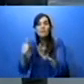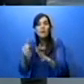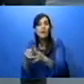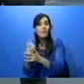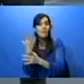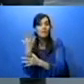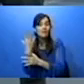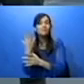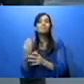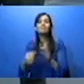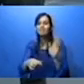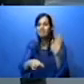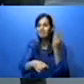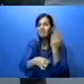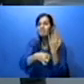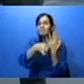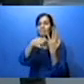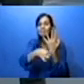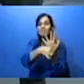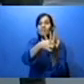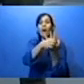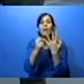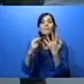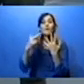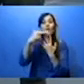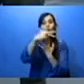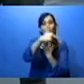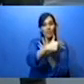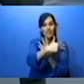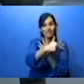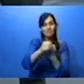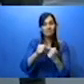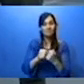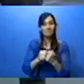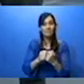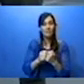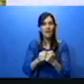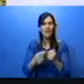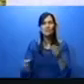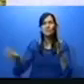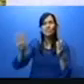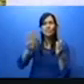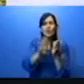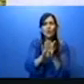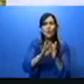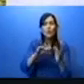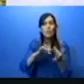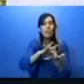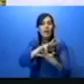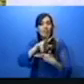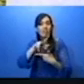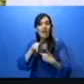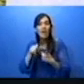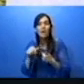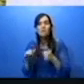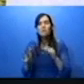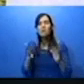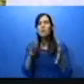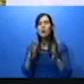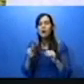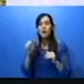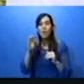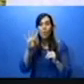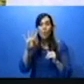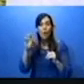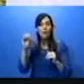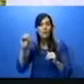As briófitas, que são plantas pequenas, são plantas que chegaram na Terra entre 450 e 500 milhões de anos. Vieram